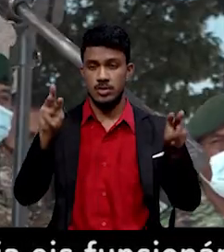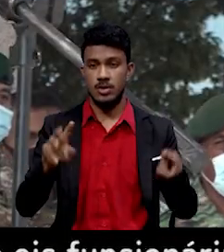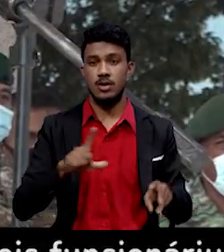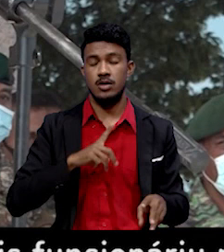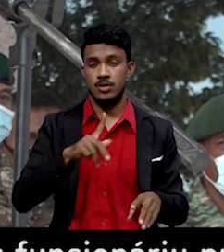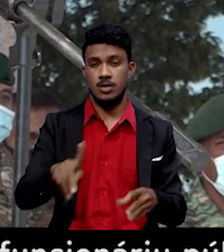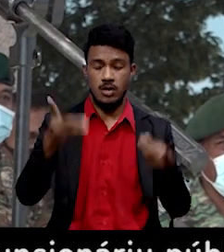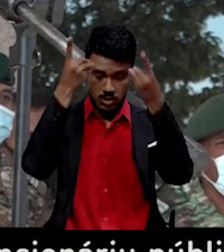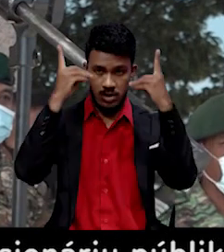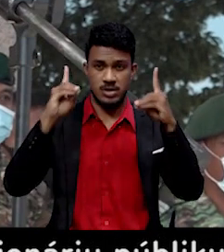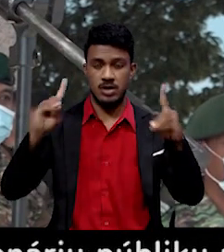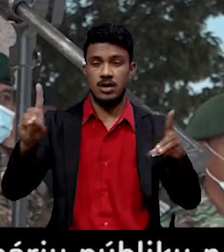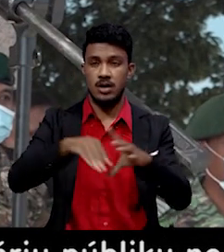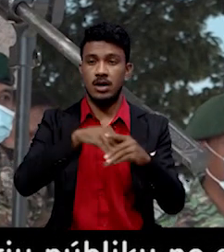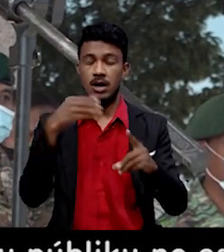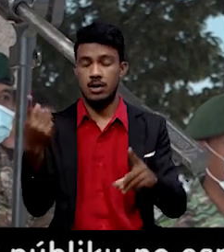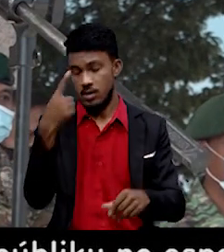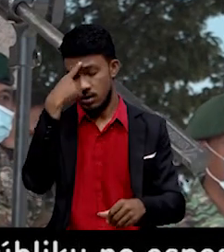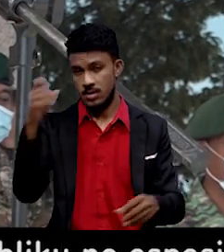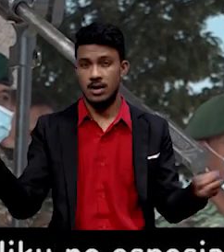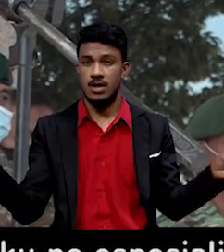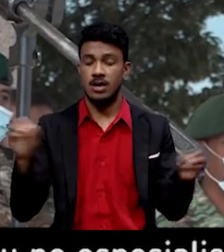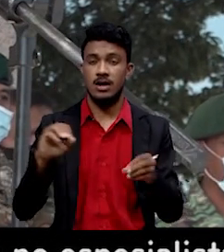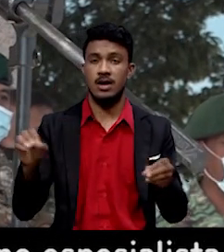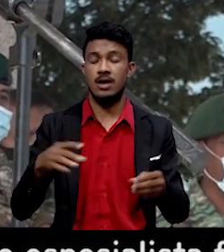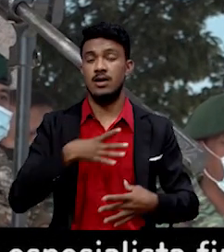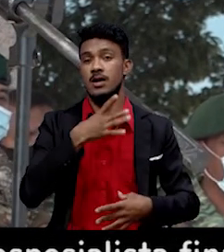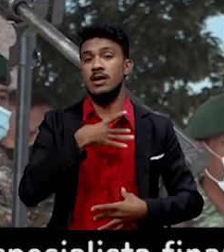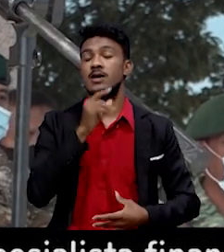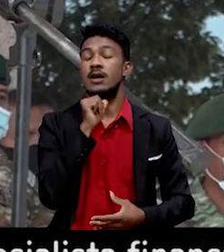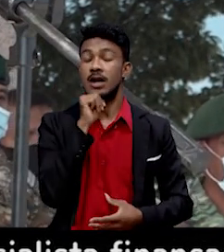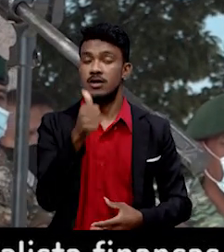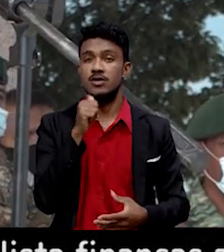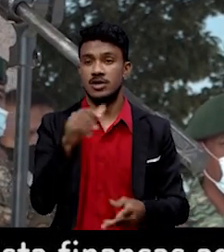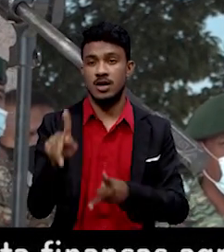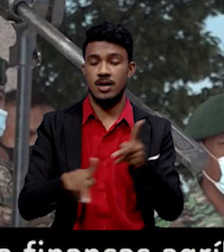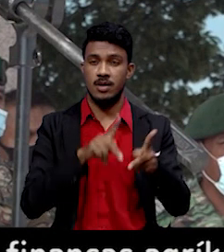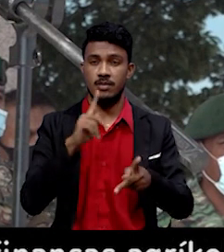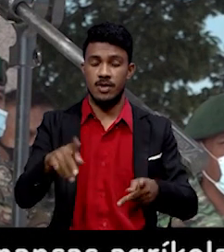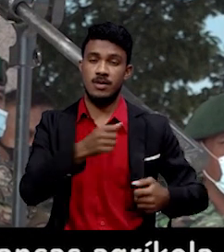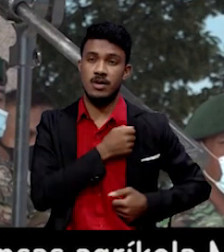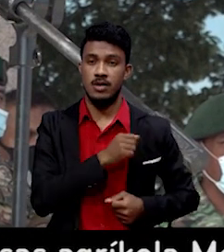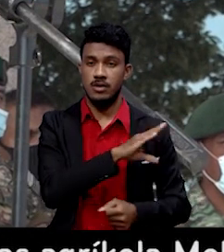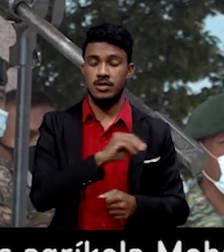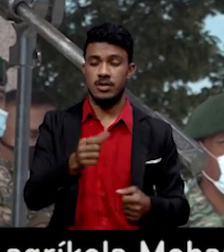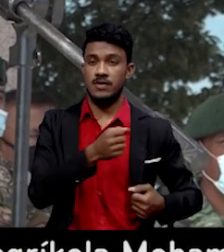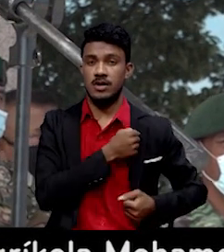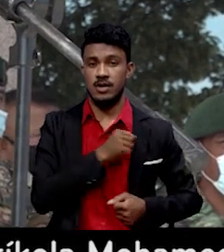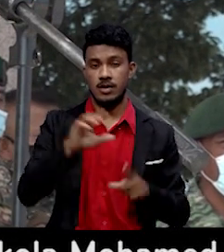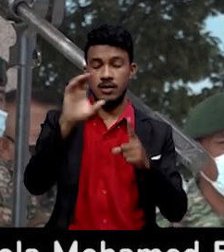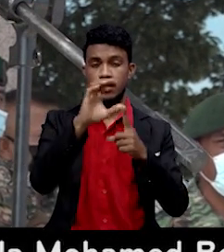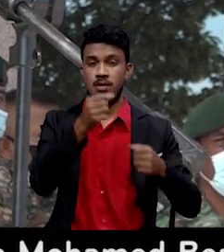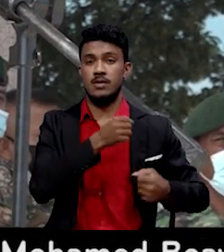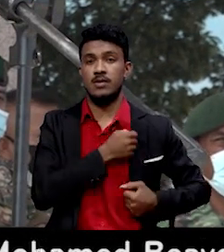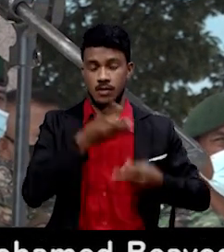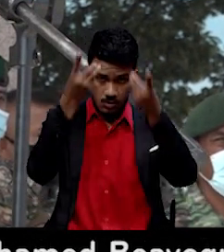decide resignar tambal aguenta o sistema militar o si centro formação treino FFTL comando FFTL decide